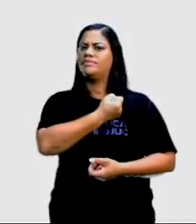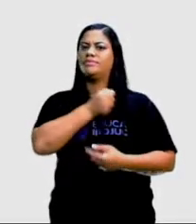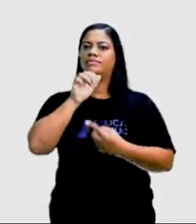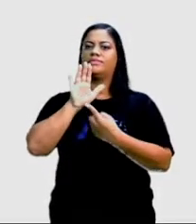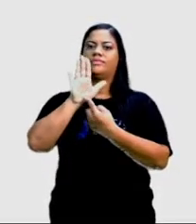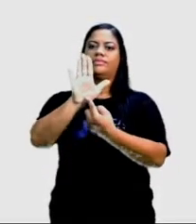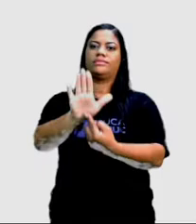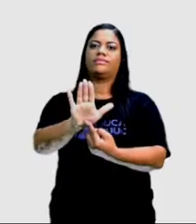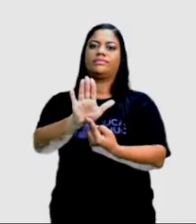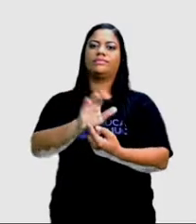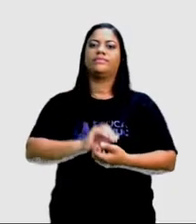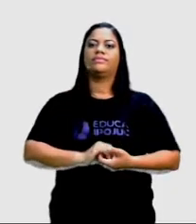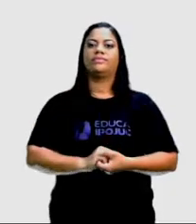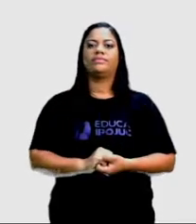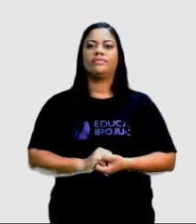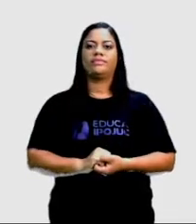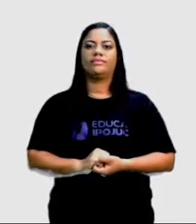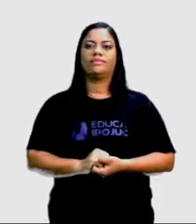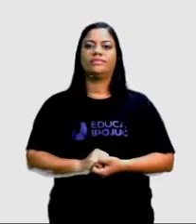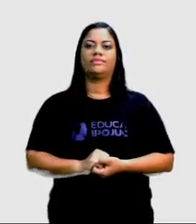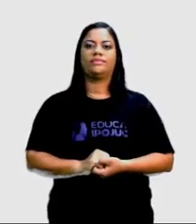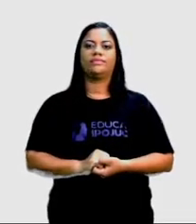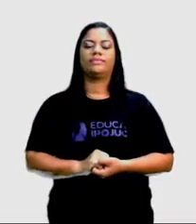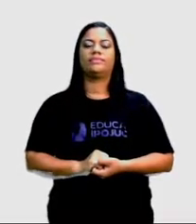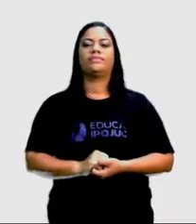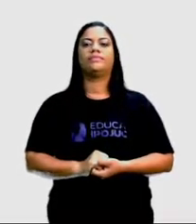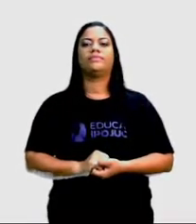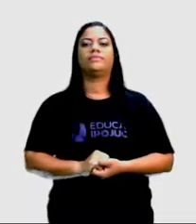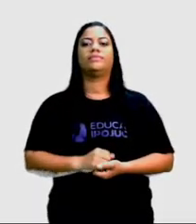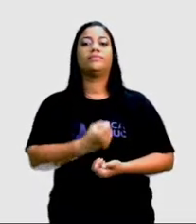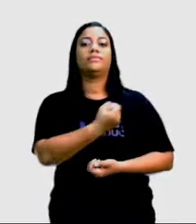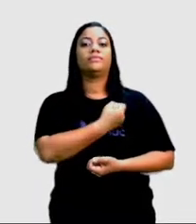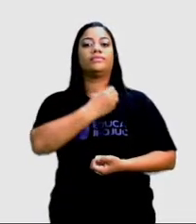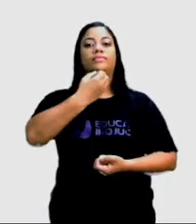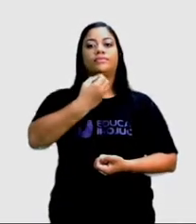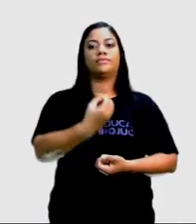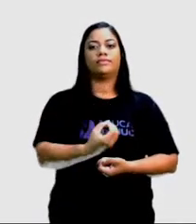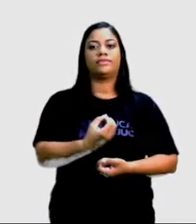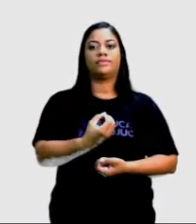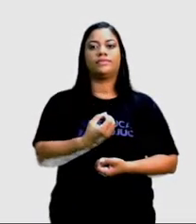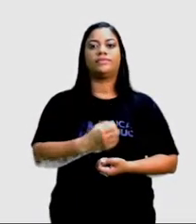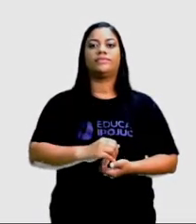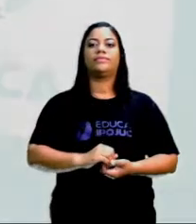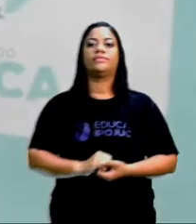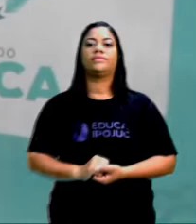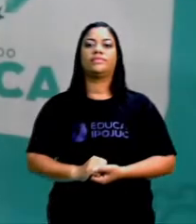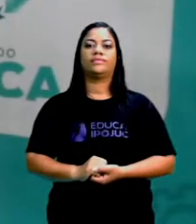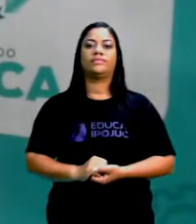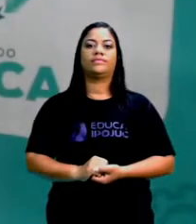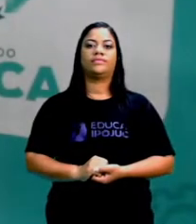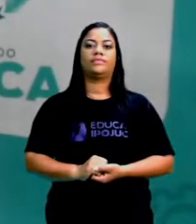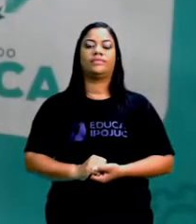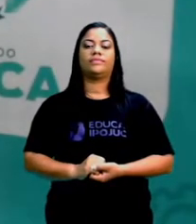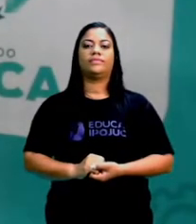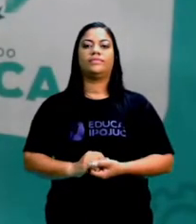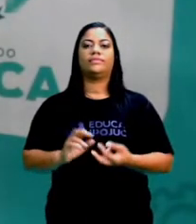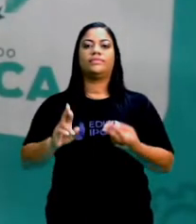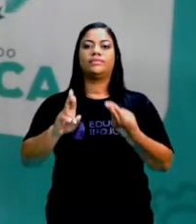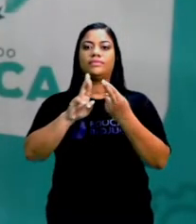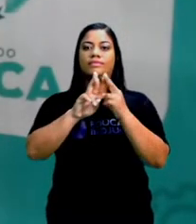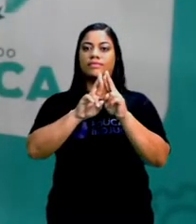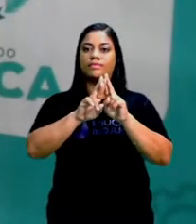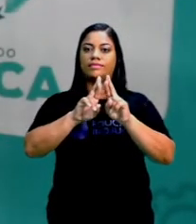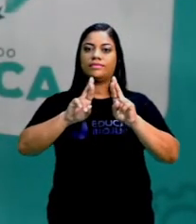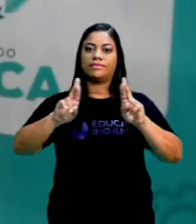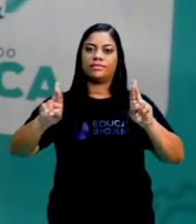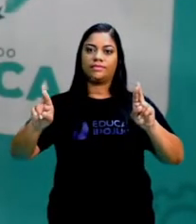aqui nessa reta? Muito bem, o zero, não é isso? Então, essa é a reta da